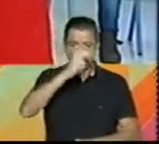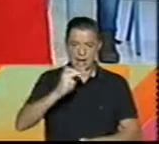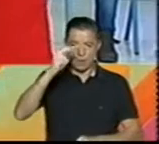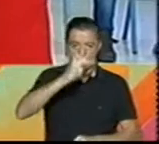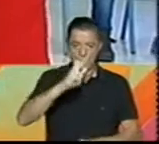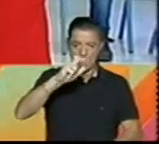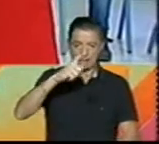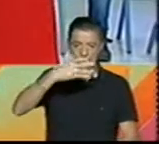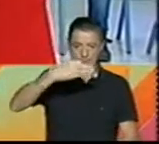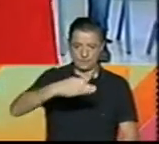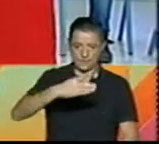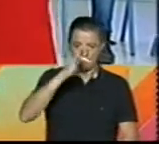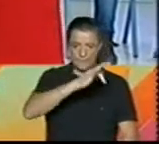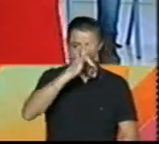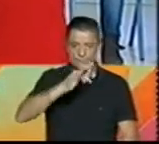fff@rtp.pt. Repito,